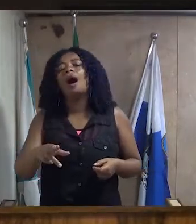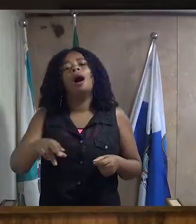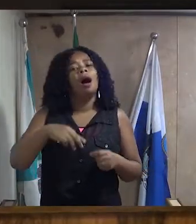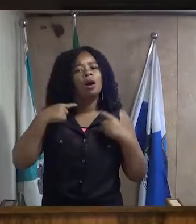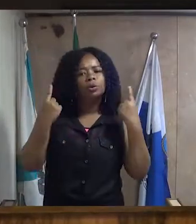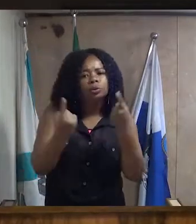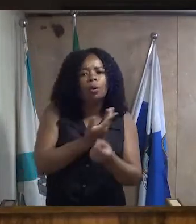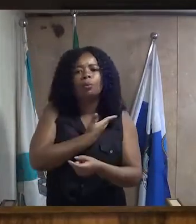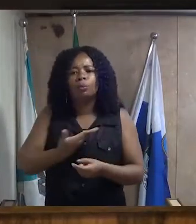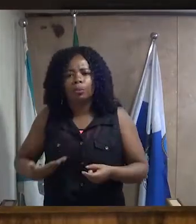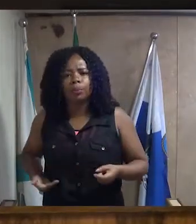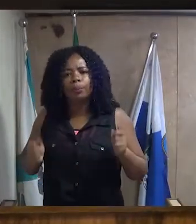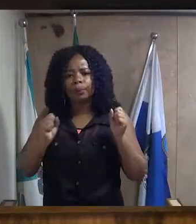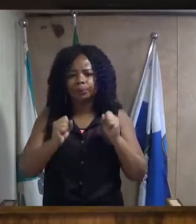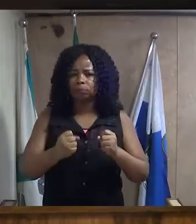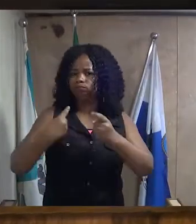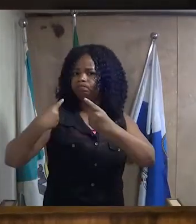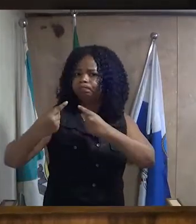casa legislativa